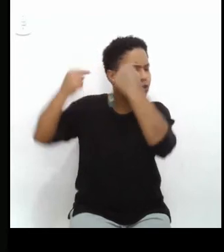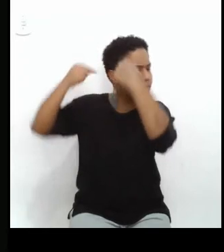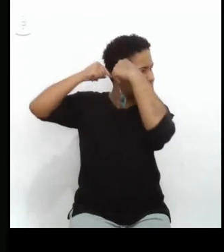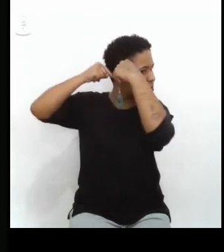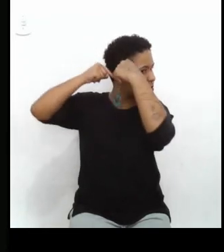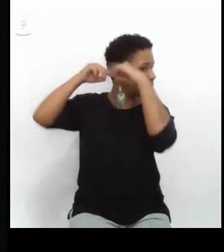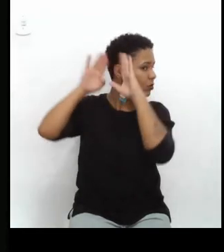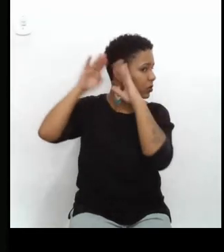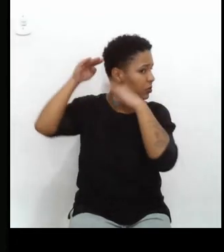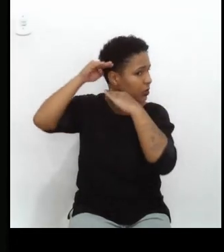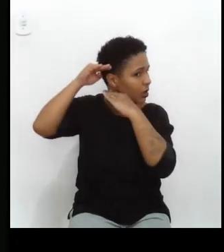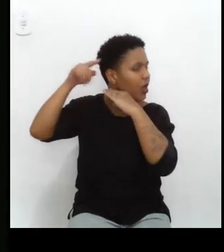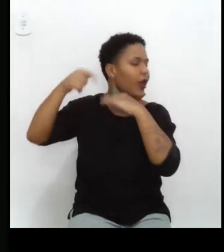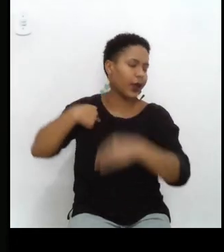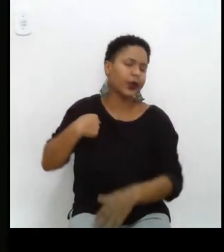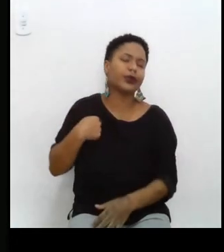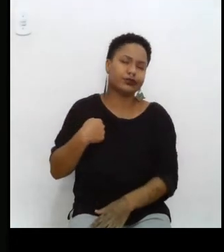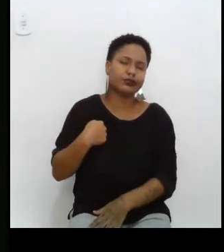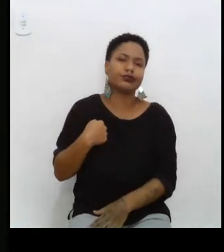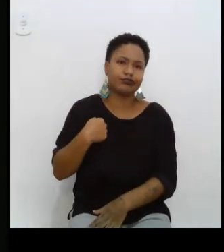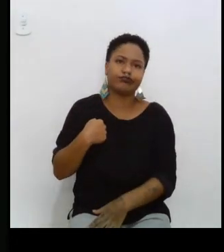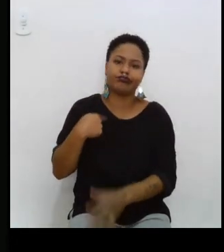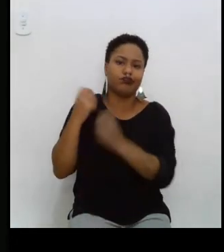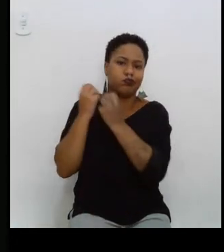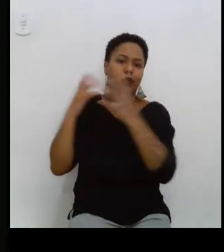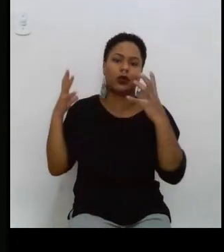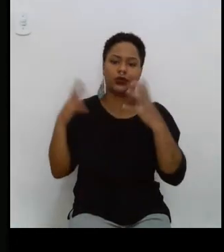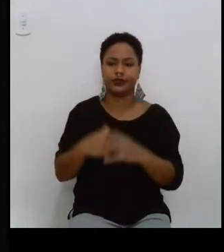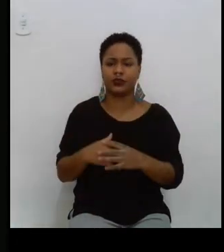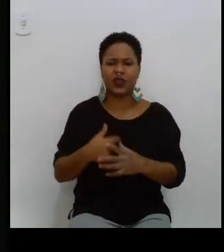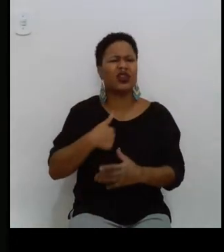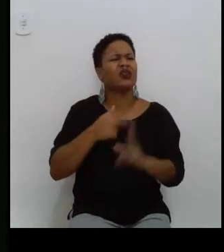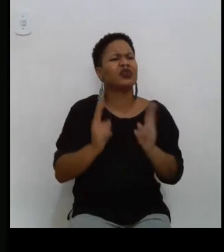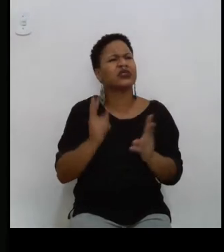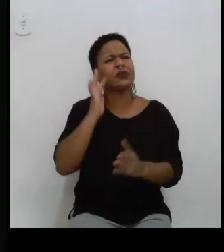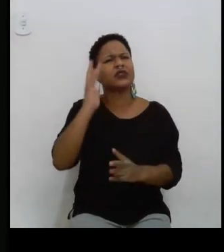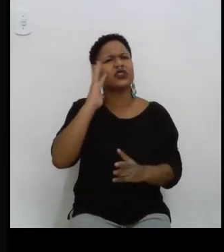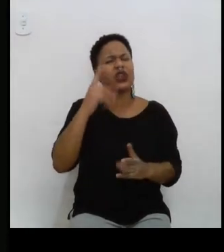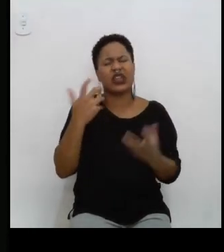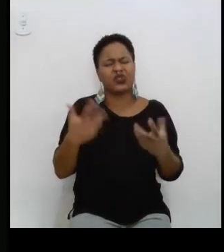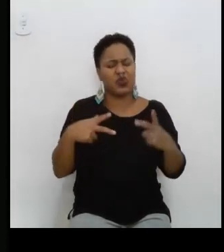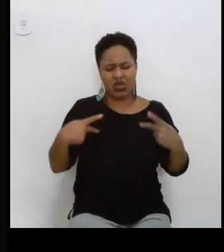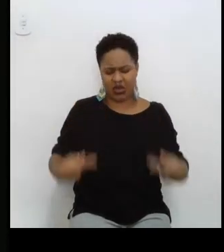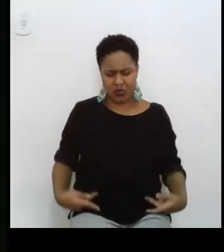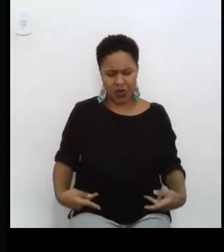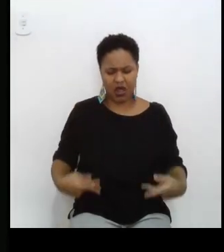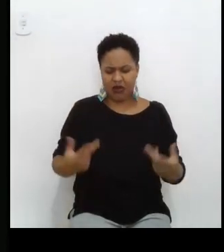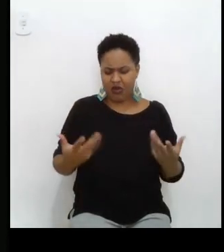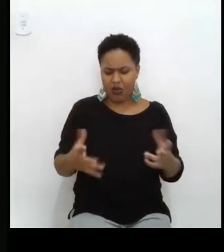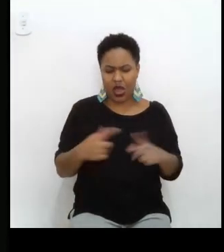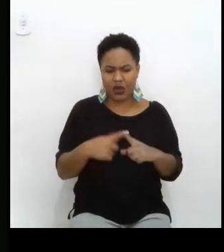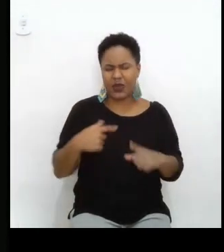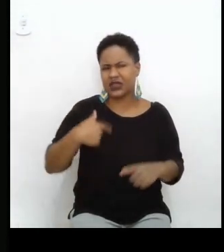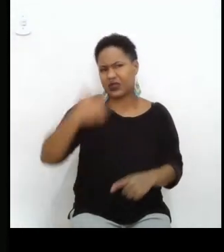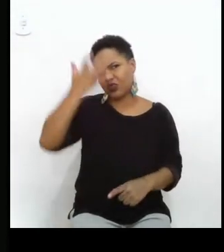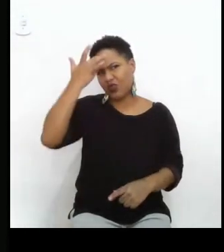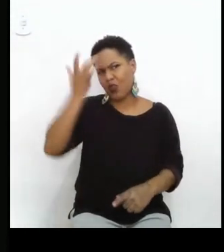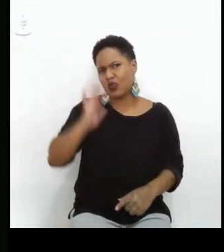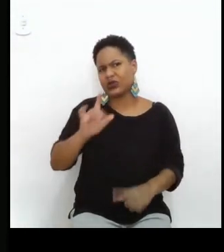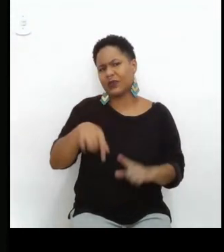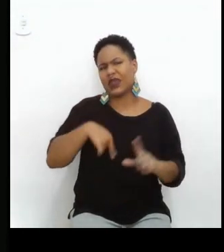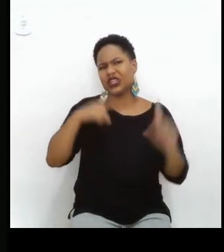que eu sempre sonhei deixar de ser humana mas não sabia que você tão difícil parece uma